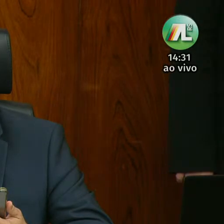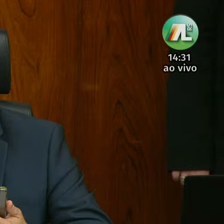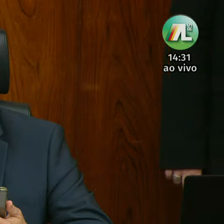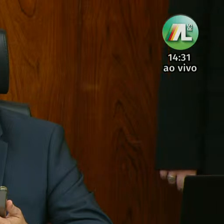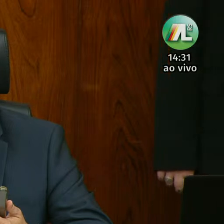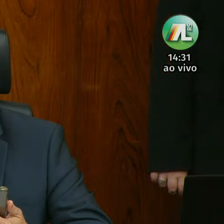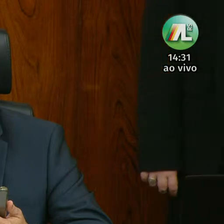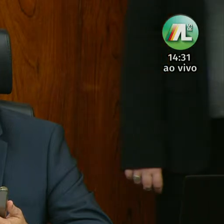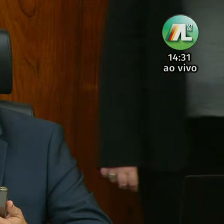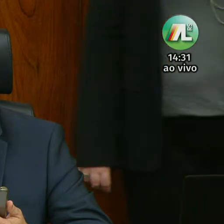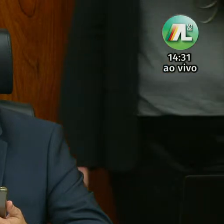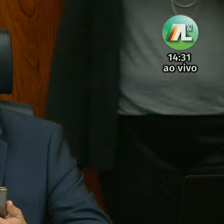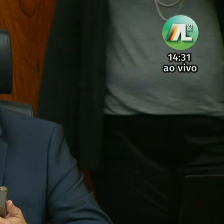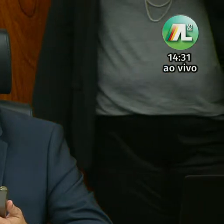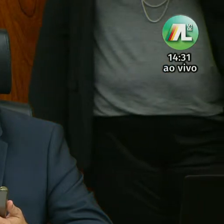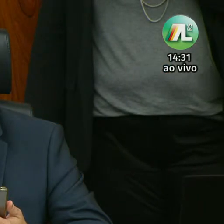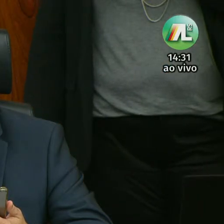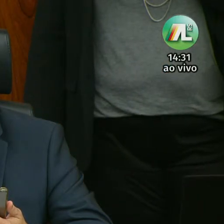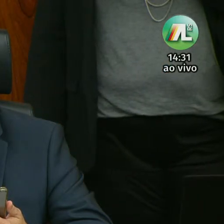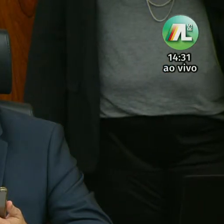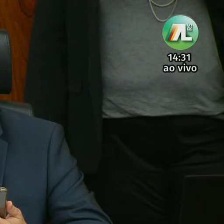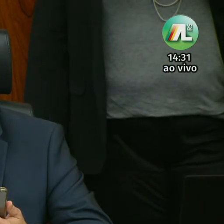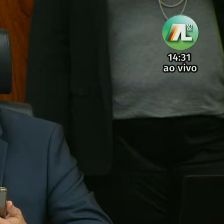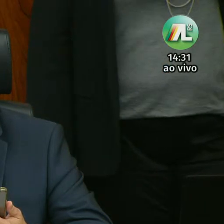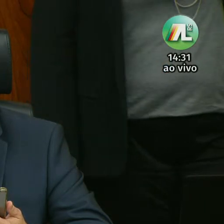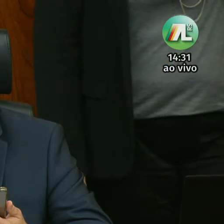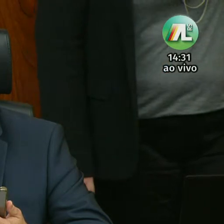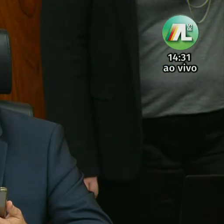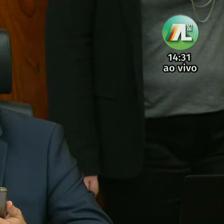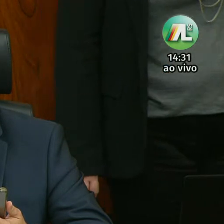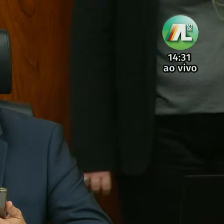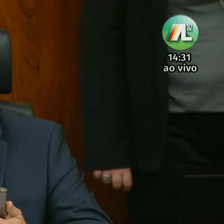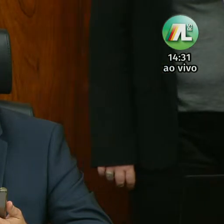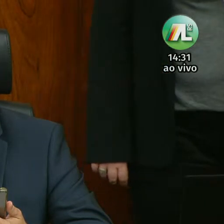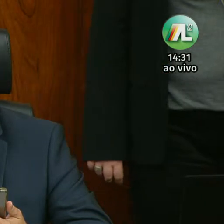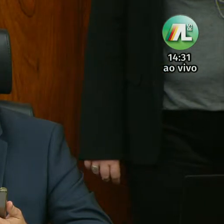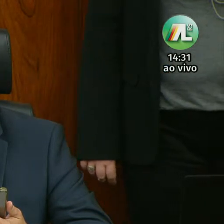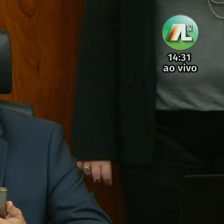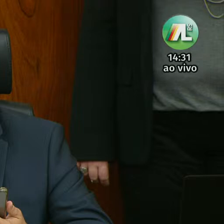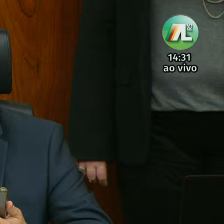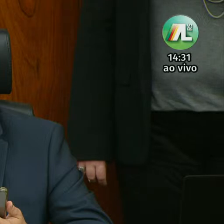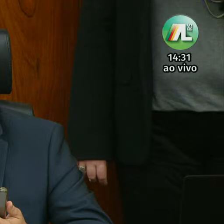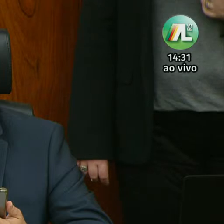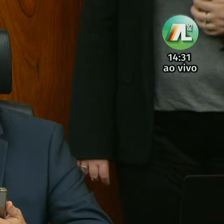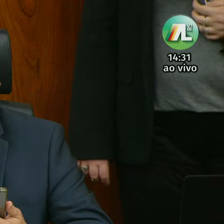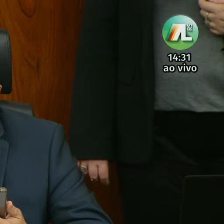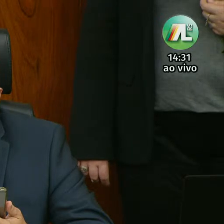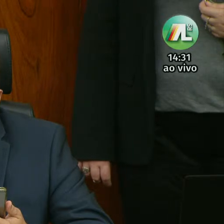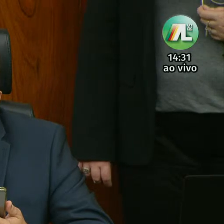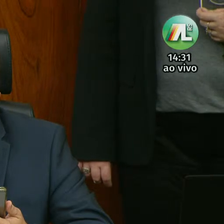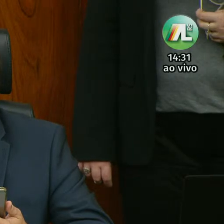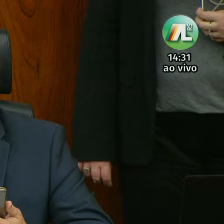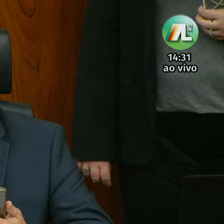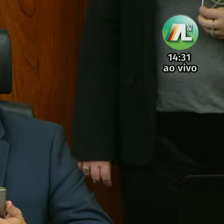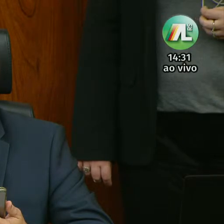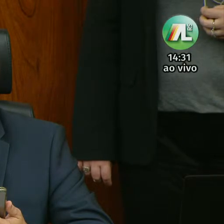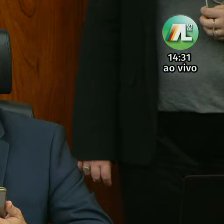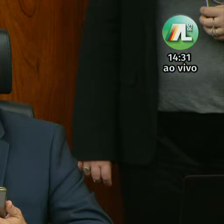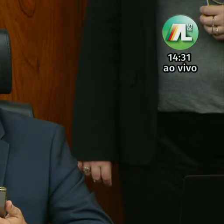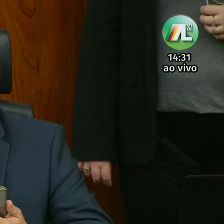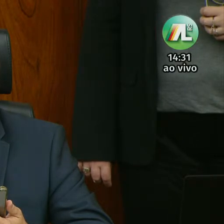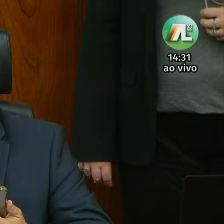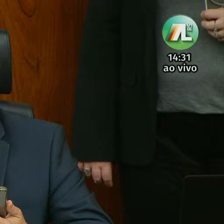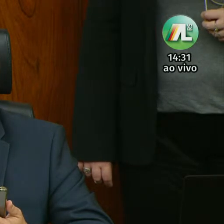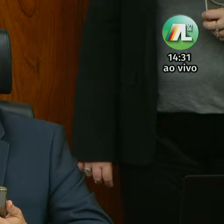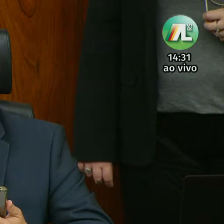de 85 e dispõe sobre tais serviços diversos e traz outras providências. Emenda. Eu estou aqui, deputado. É que eu lhe chamei duas vezes, não lhe